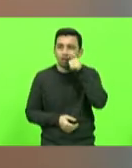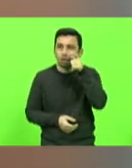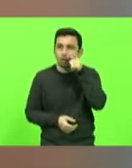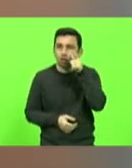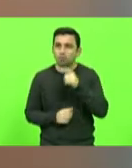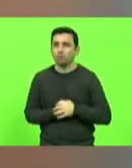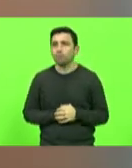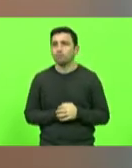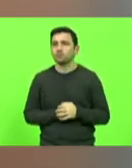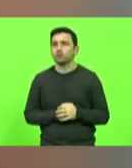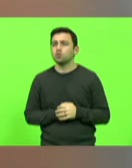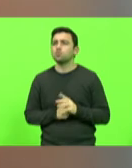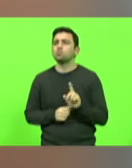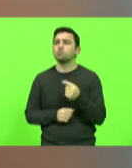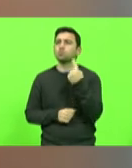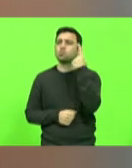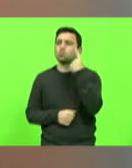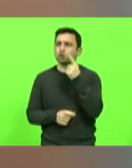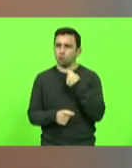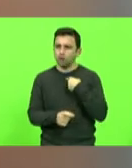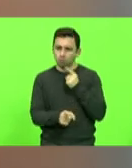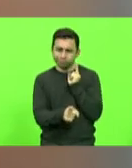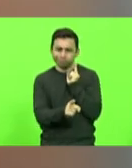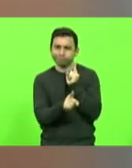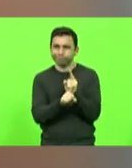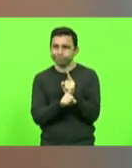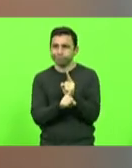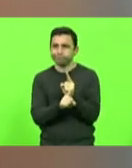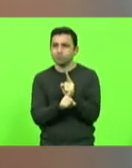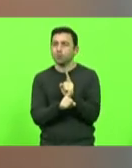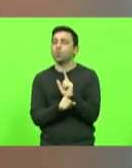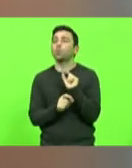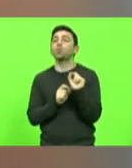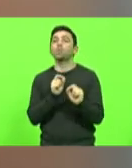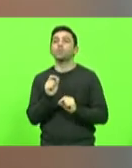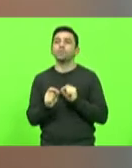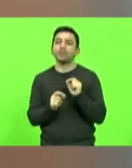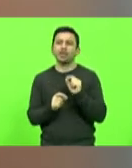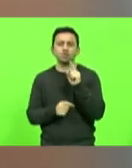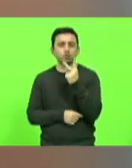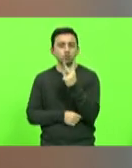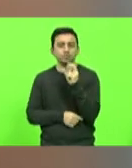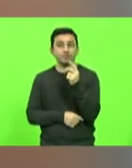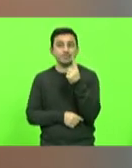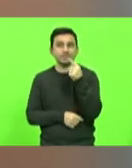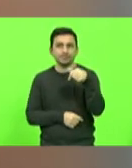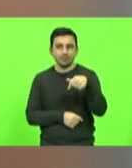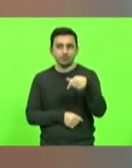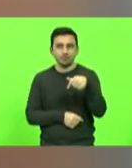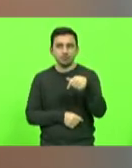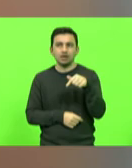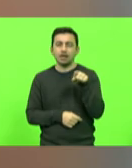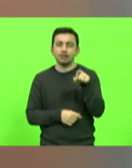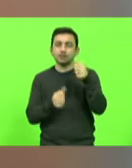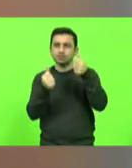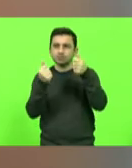O único diagnóstico que eu consegui encontrar foi um diagnóstico de 2017 que trata tão somente